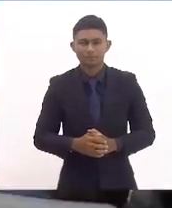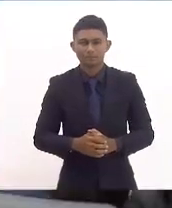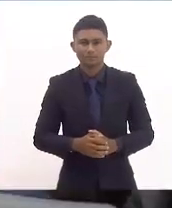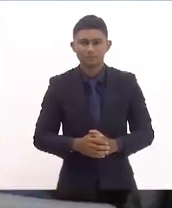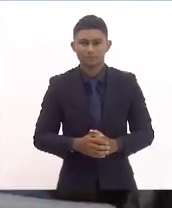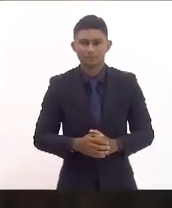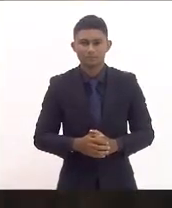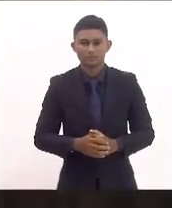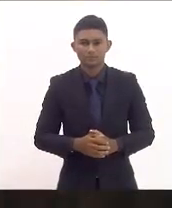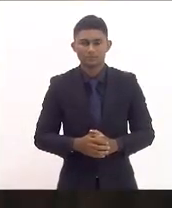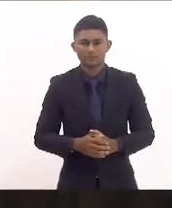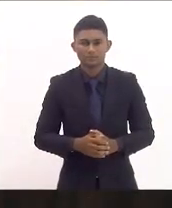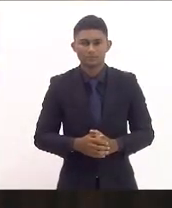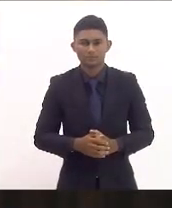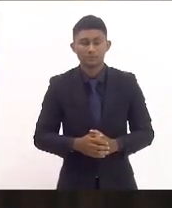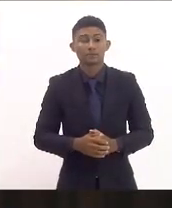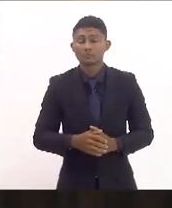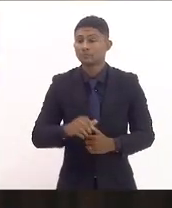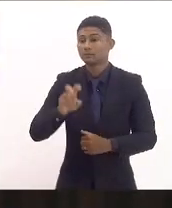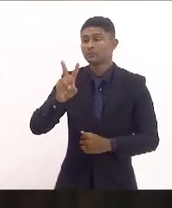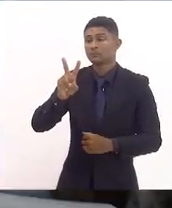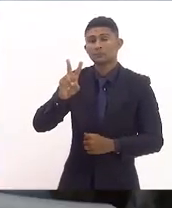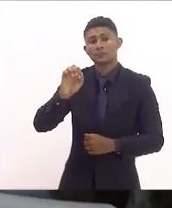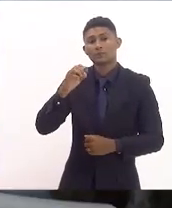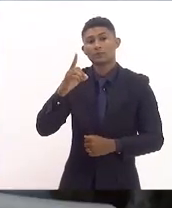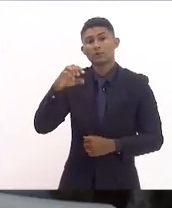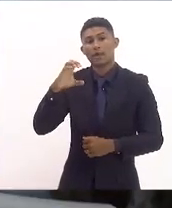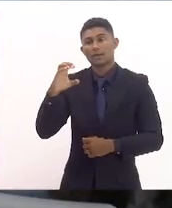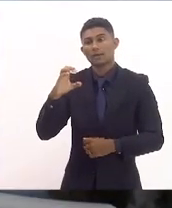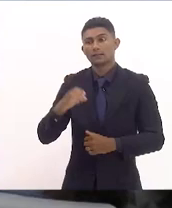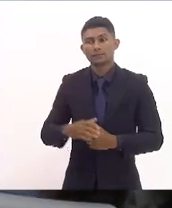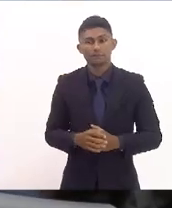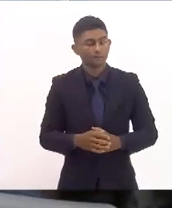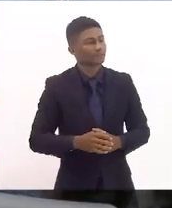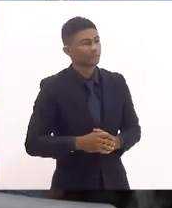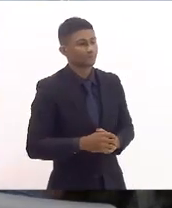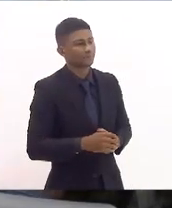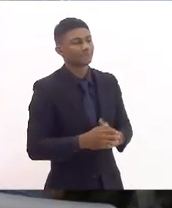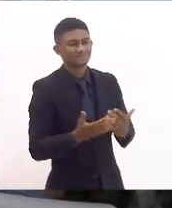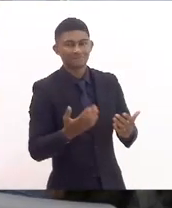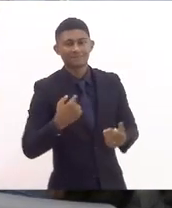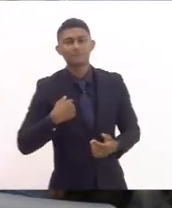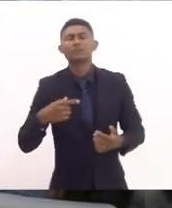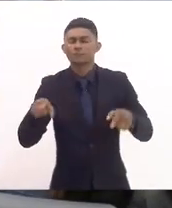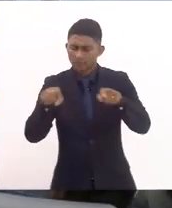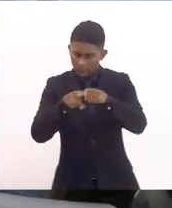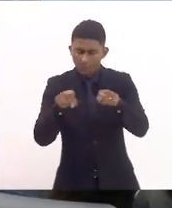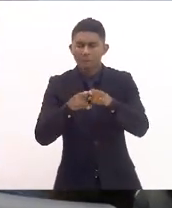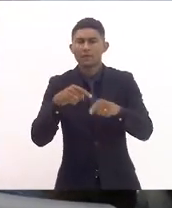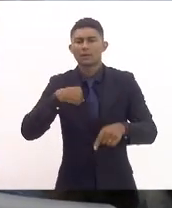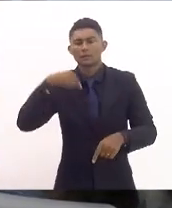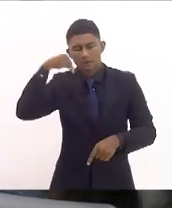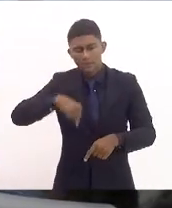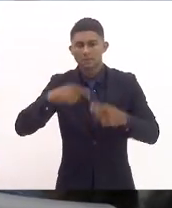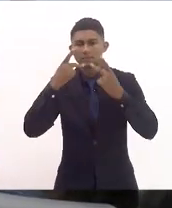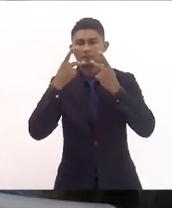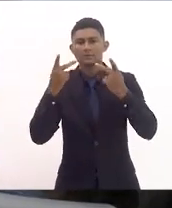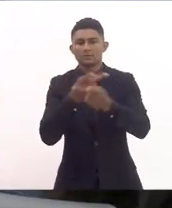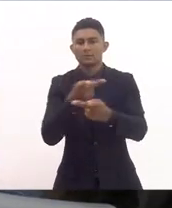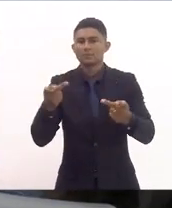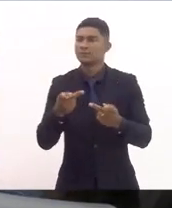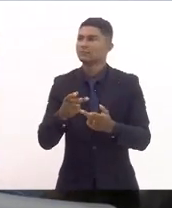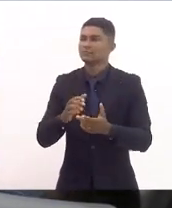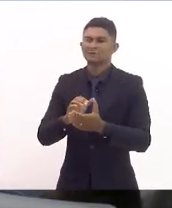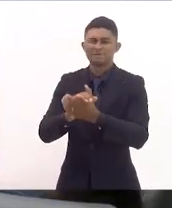o resultado waldeck o senhor presidente eu quero também aqui me manifestar fazendo